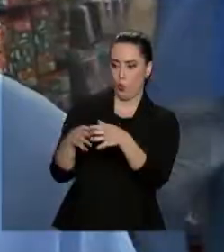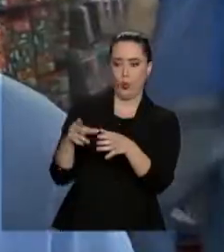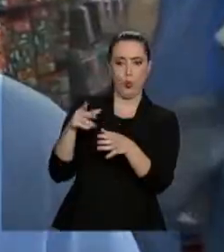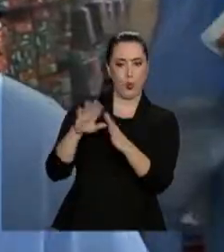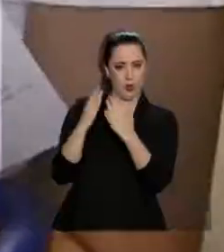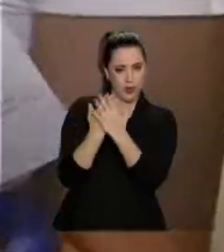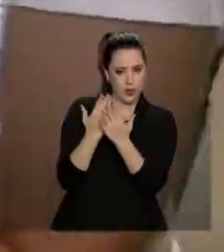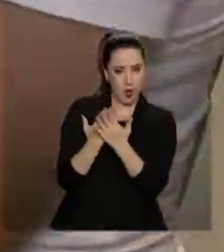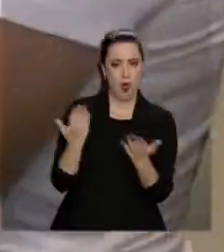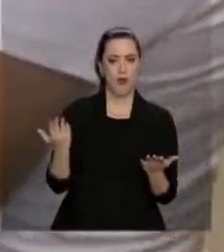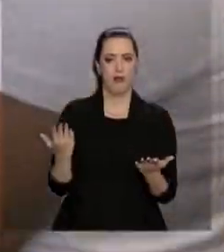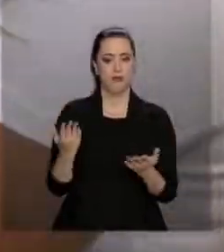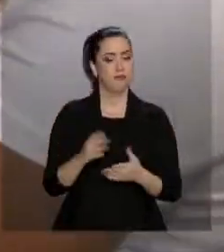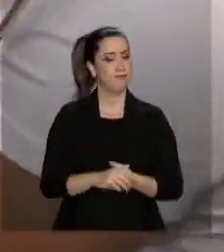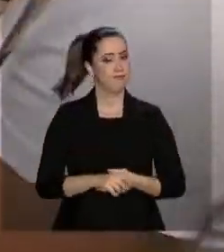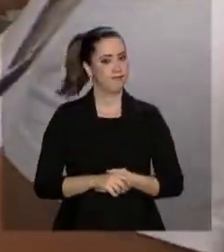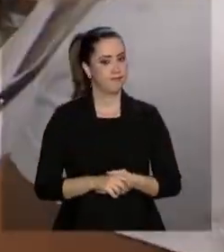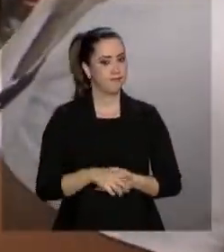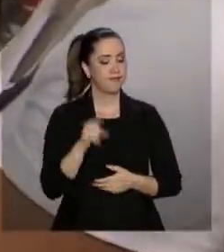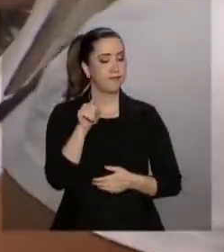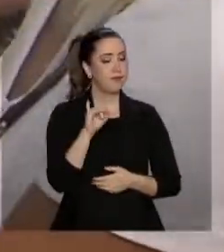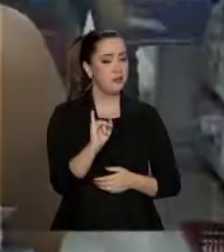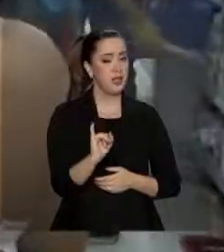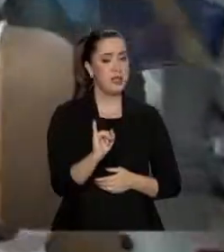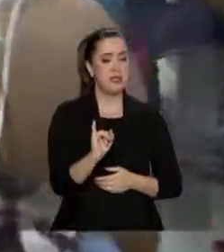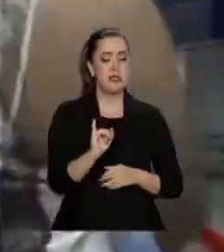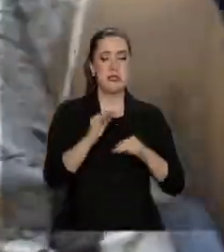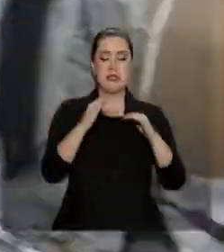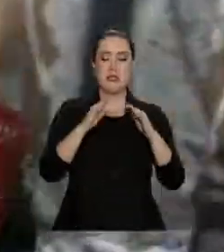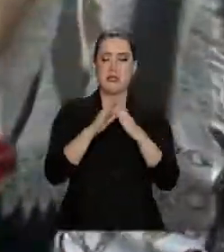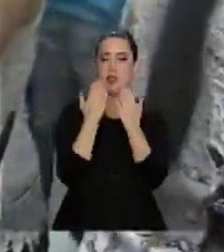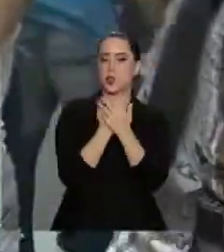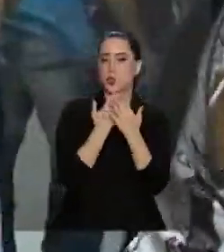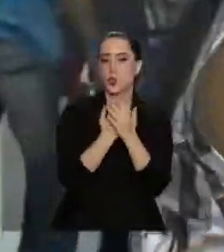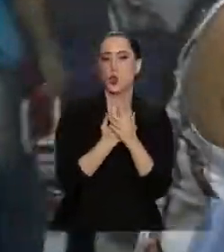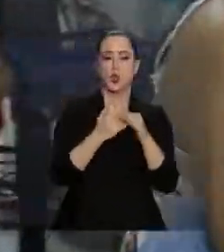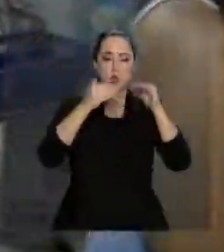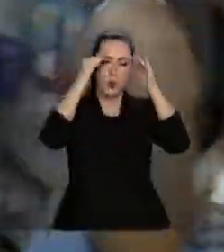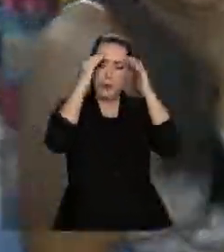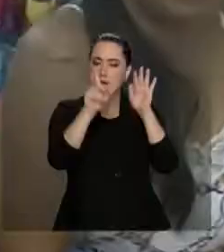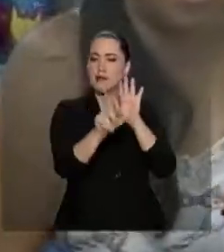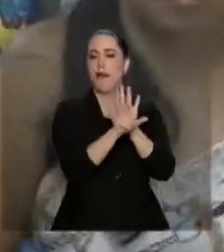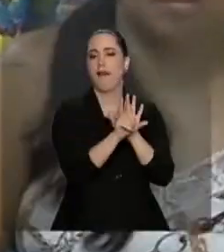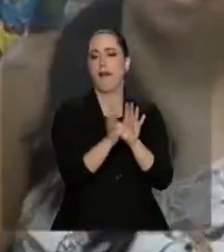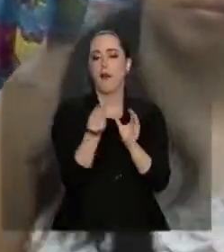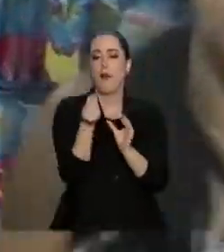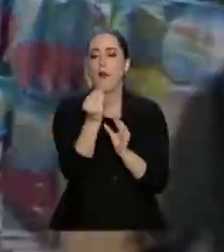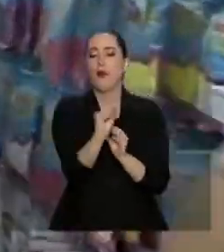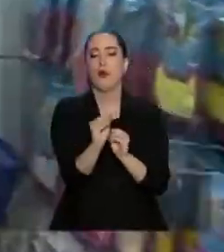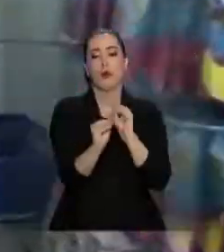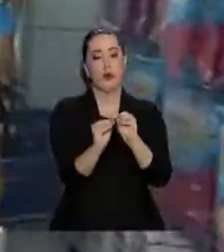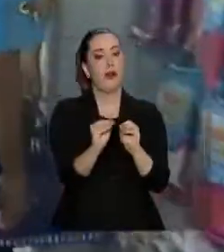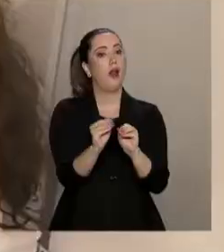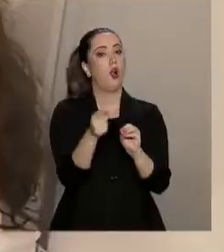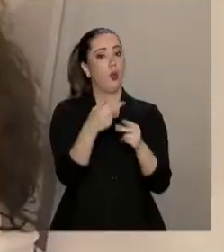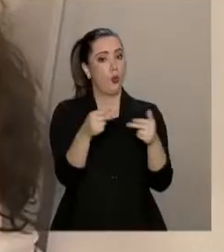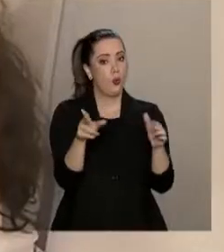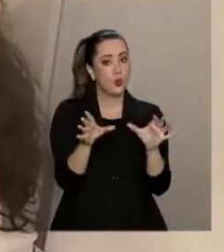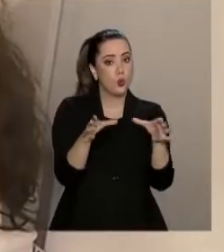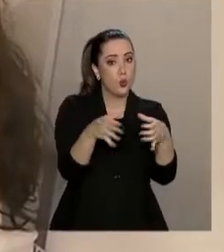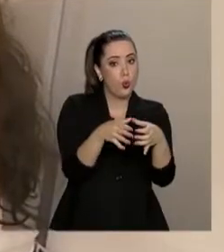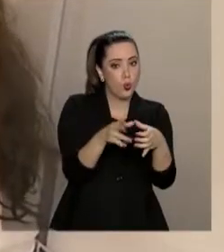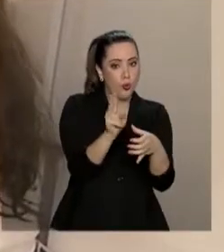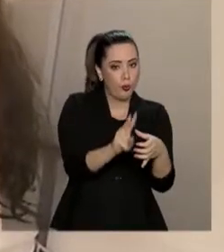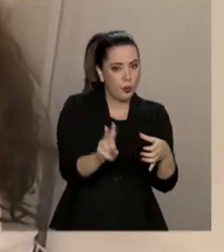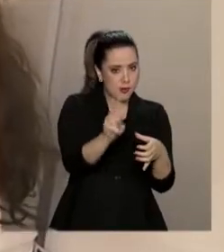e não do aluno. A escola que descumprir a legislação e colocar material coletivo na lista de compra está sujeita à multa, que varia